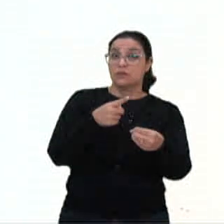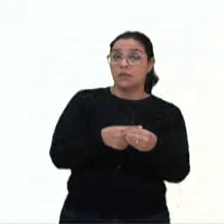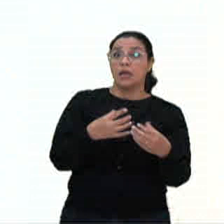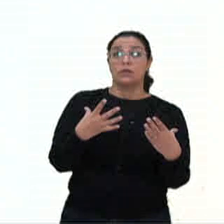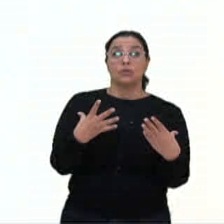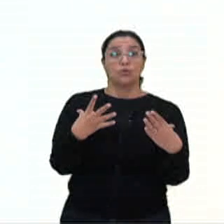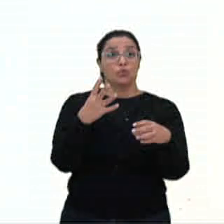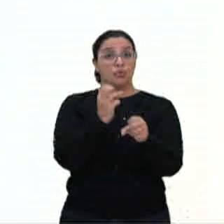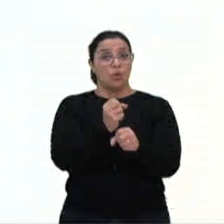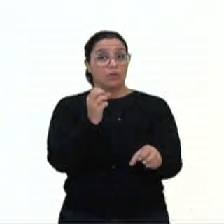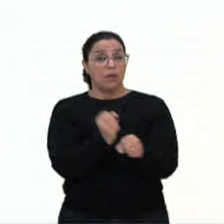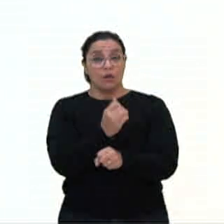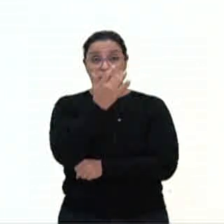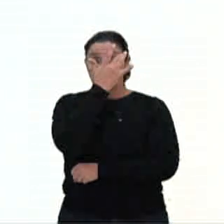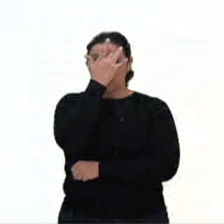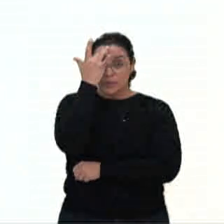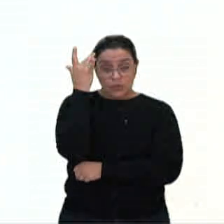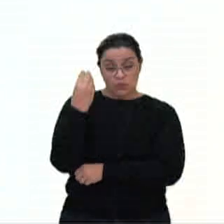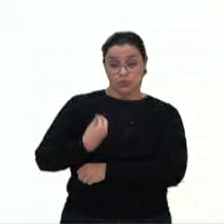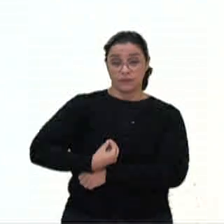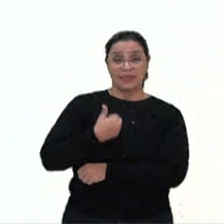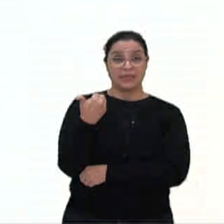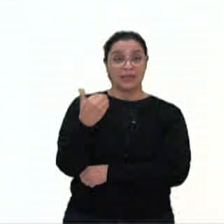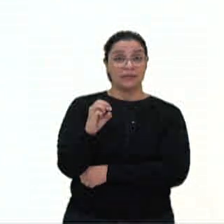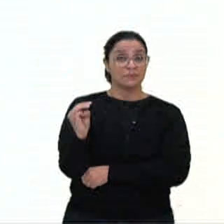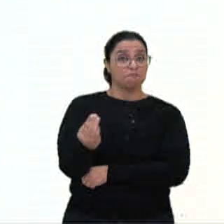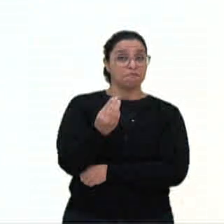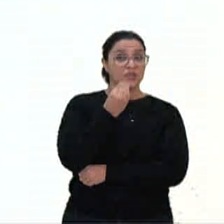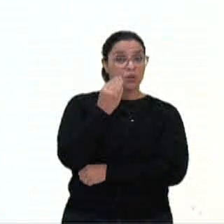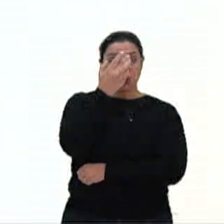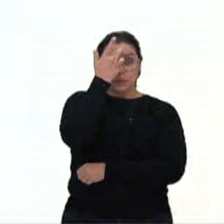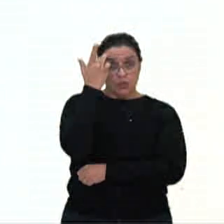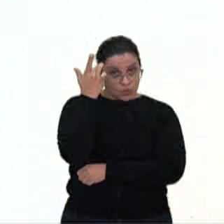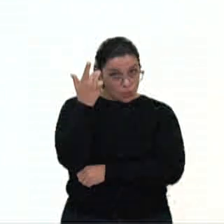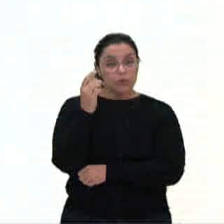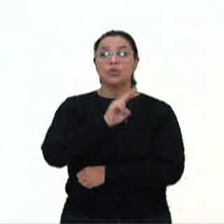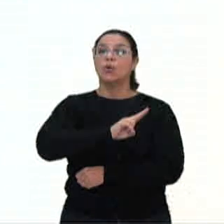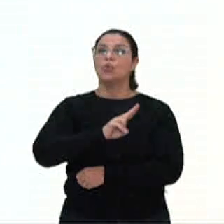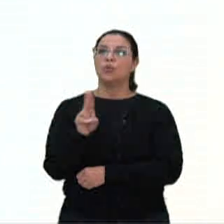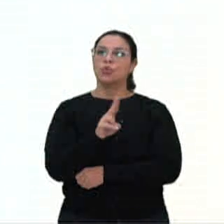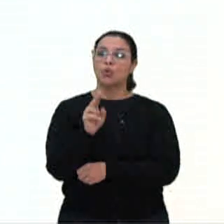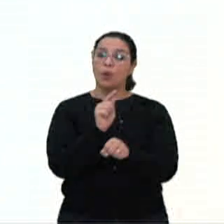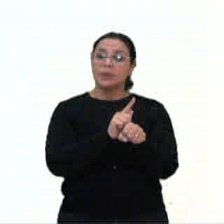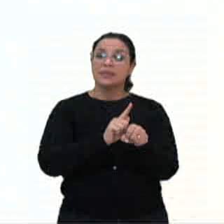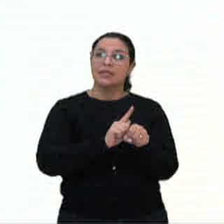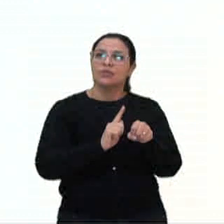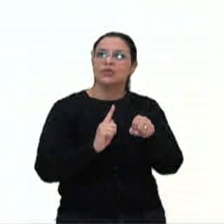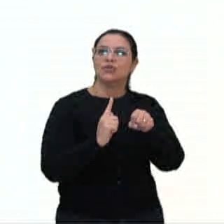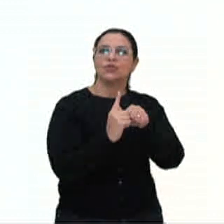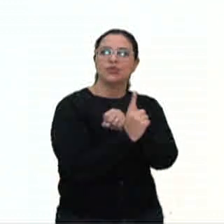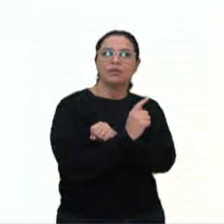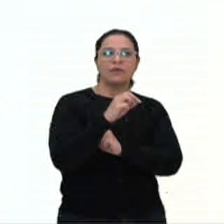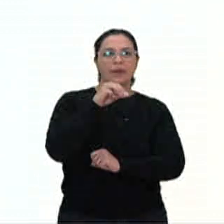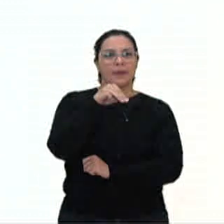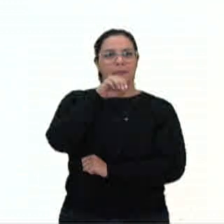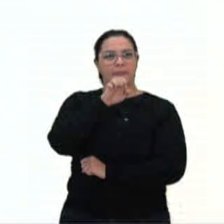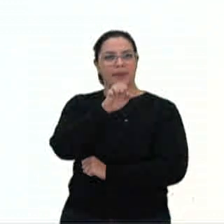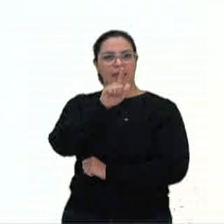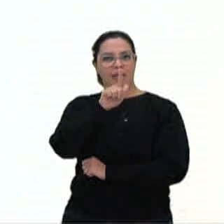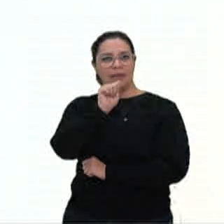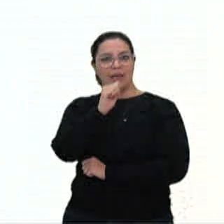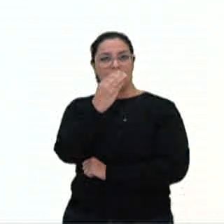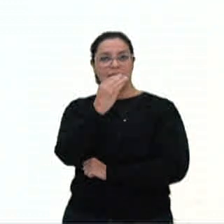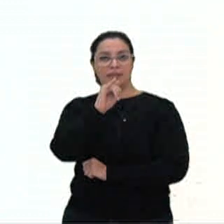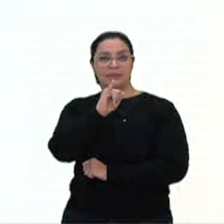população ultrapassa os 10 milhões de habitantes é classificada geograficamente como